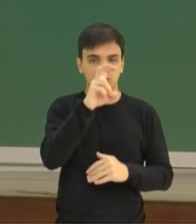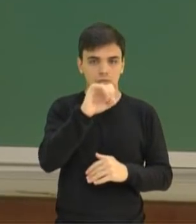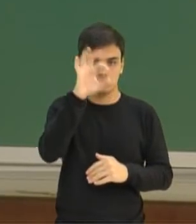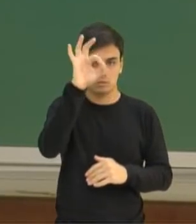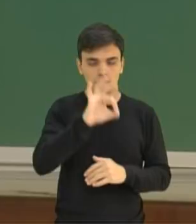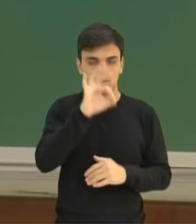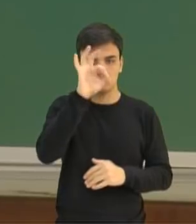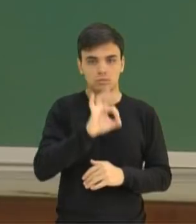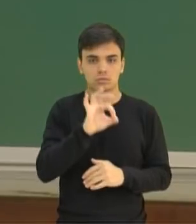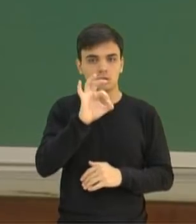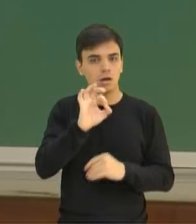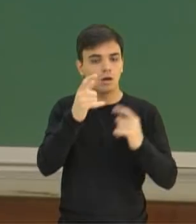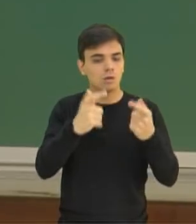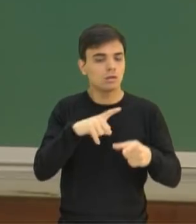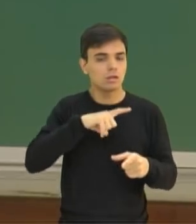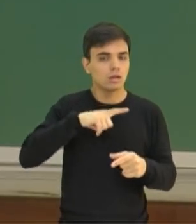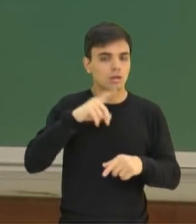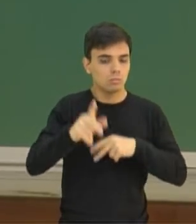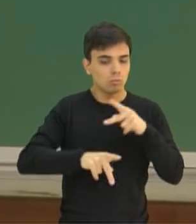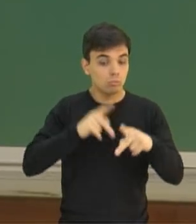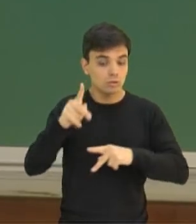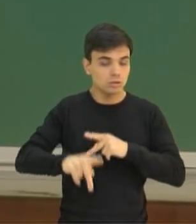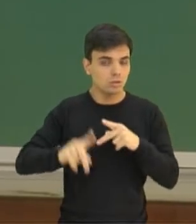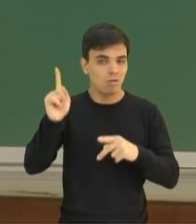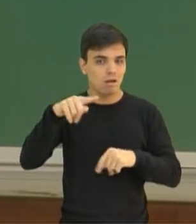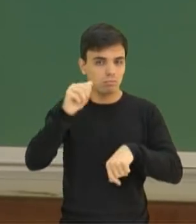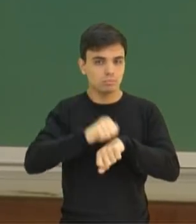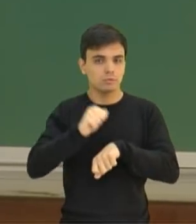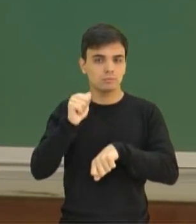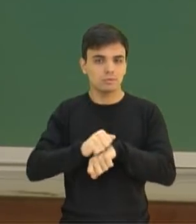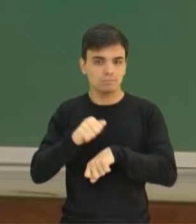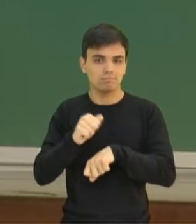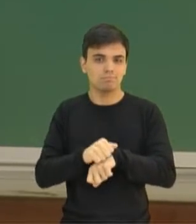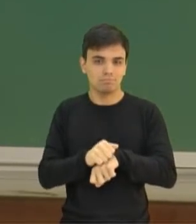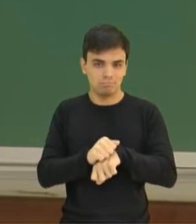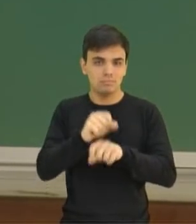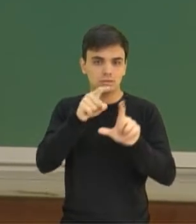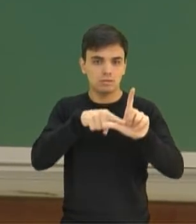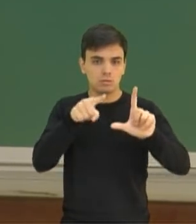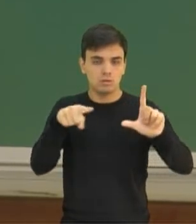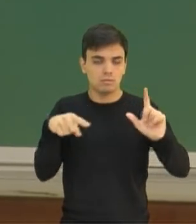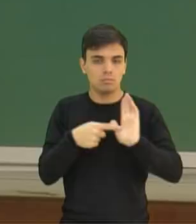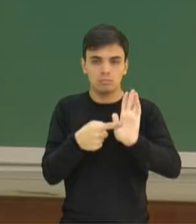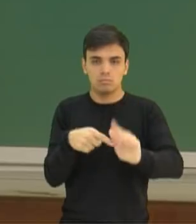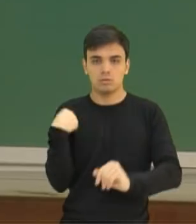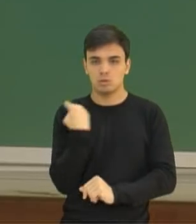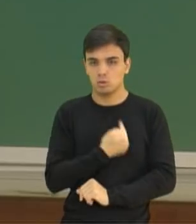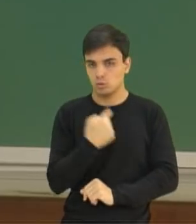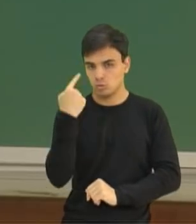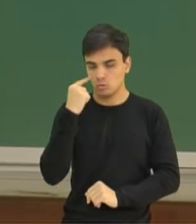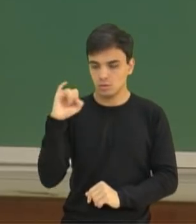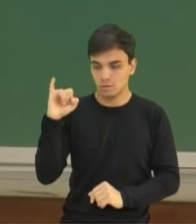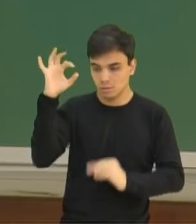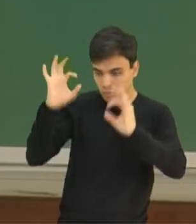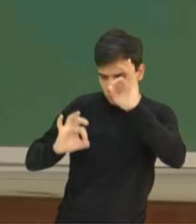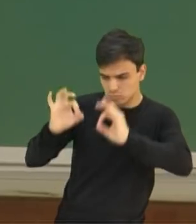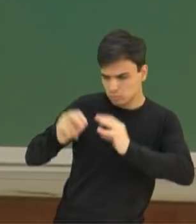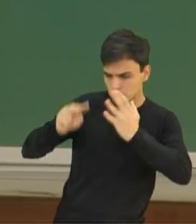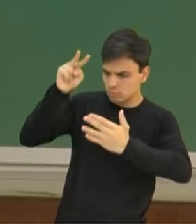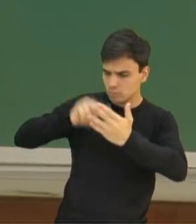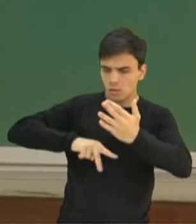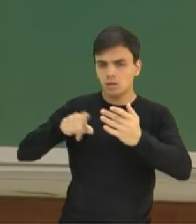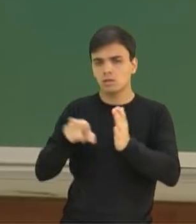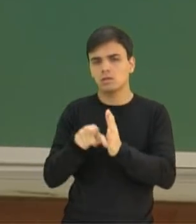onde mais de 50% da população vive na pobreza. É o que o gráfico traz para nós. Então, se eu analisar, essa ideia de pobreza